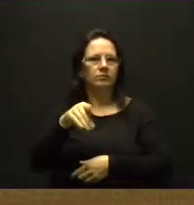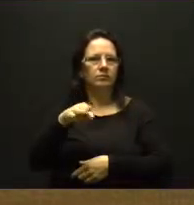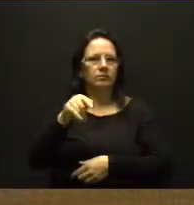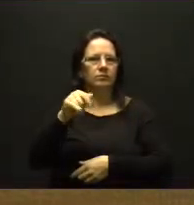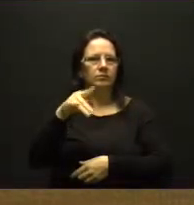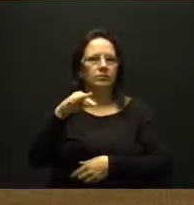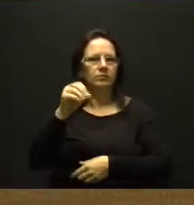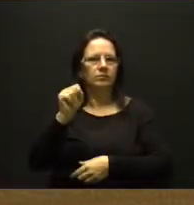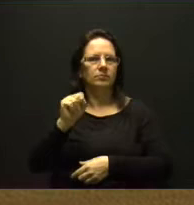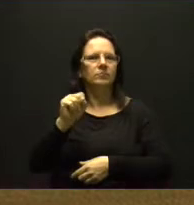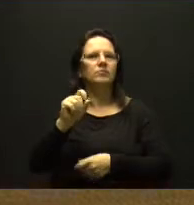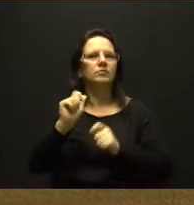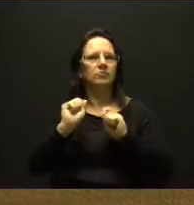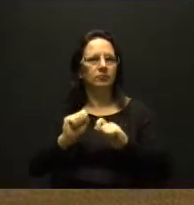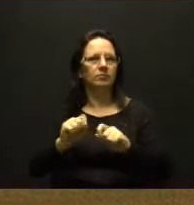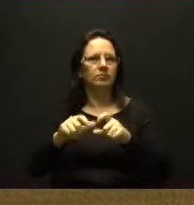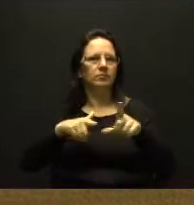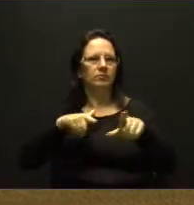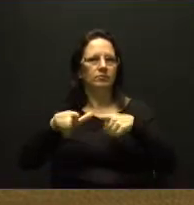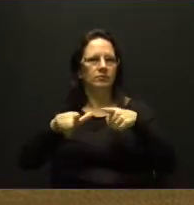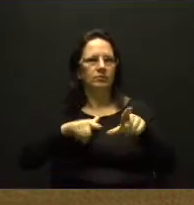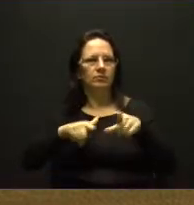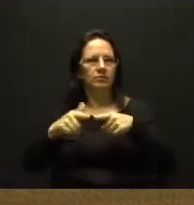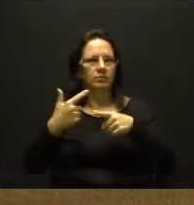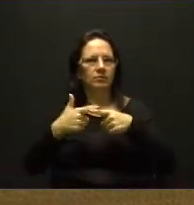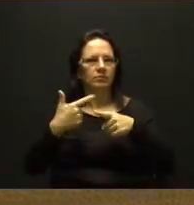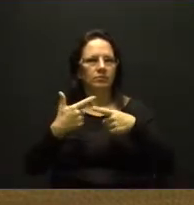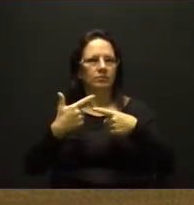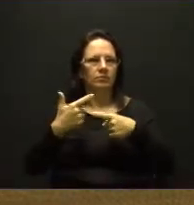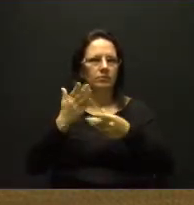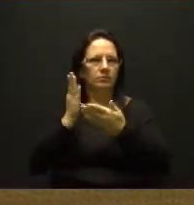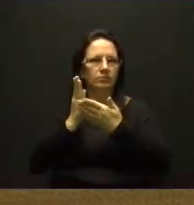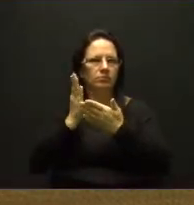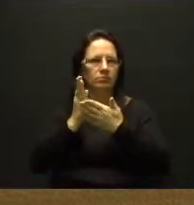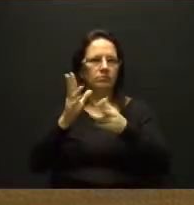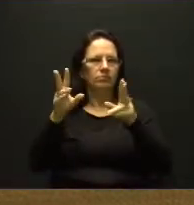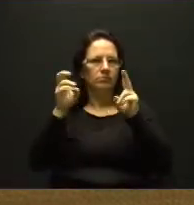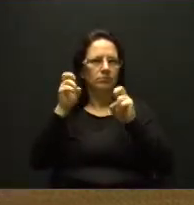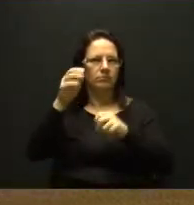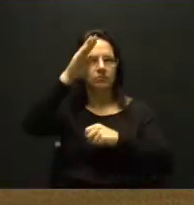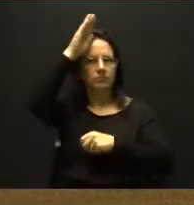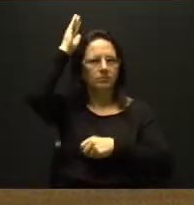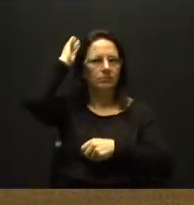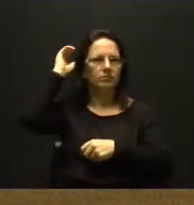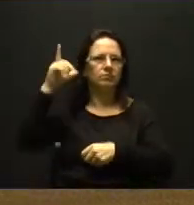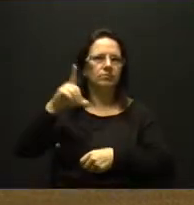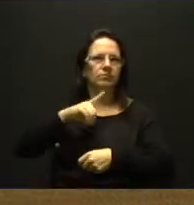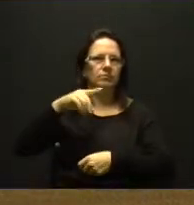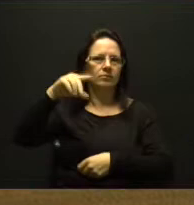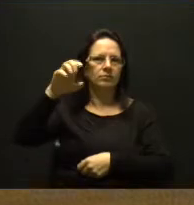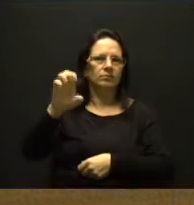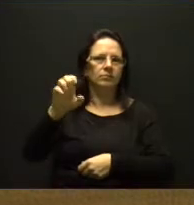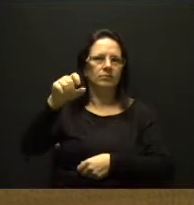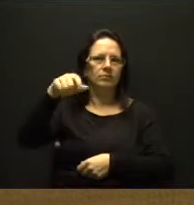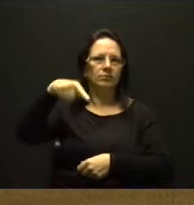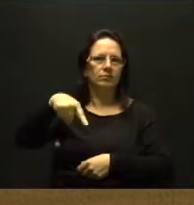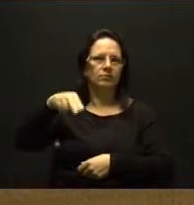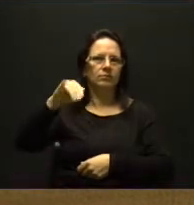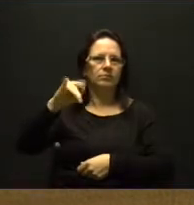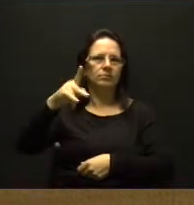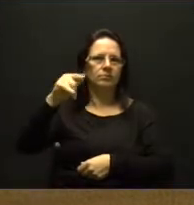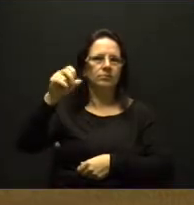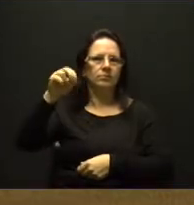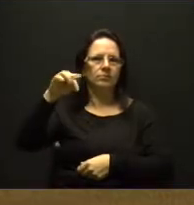mas se vocês acompanharem o corpo de bombeiro eles têm um dos melhores equipamentos da região do estado